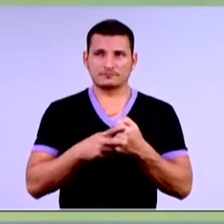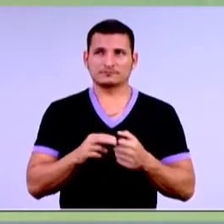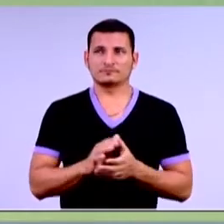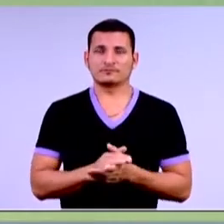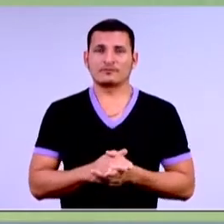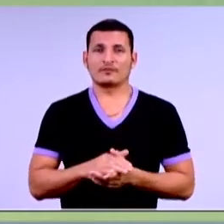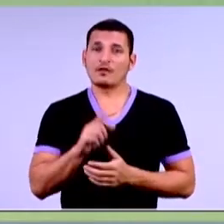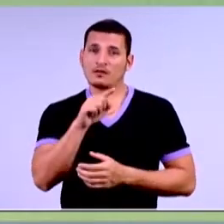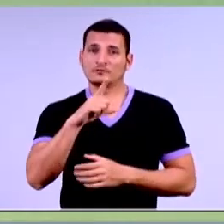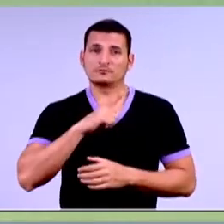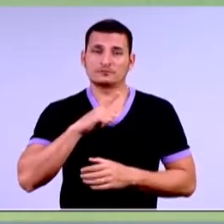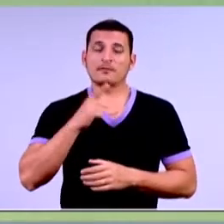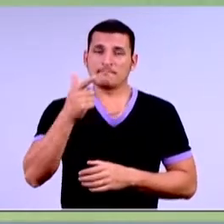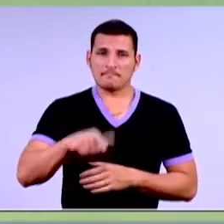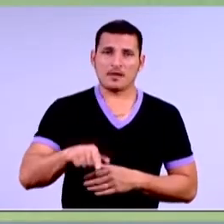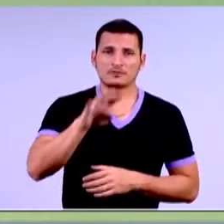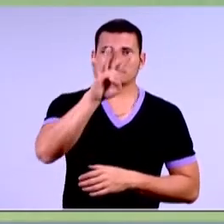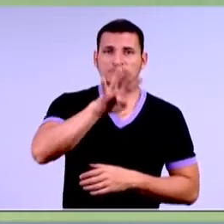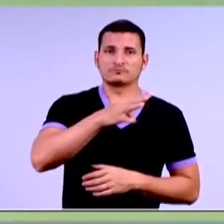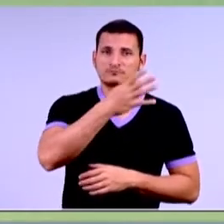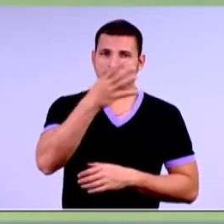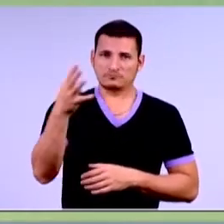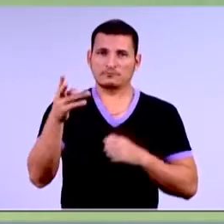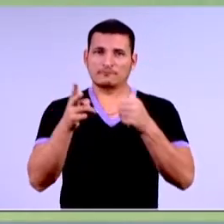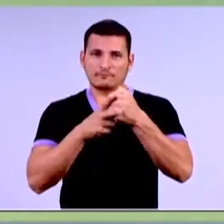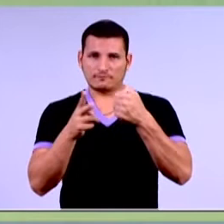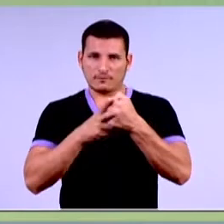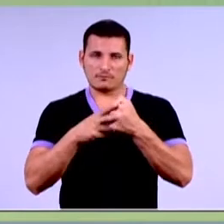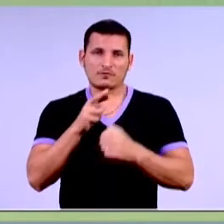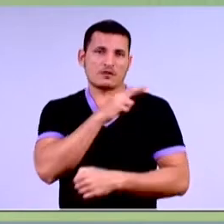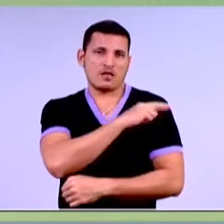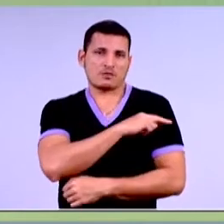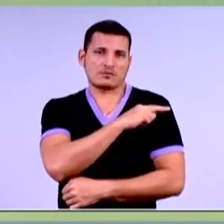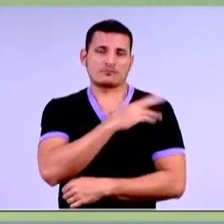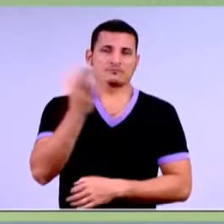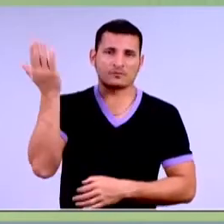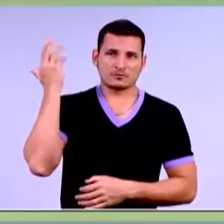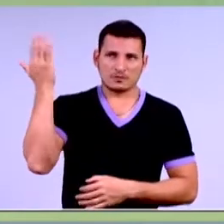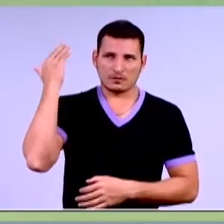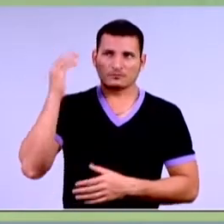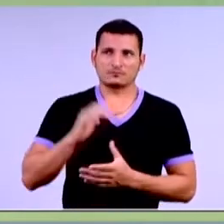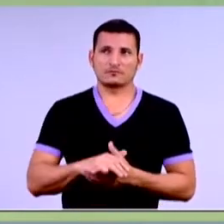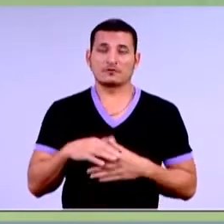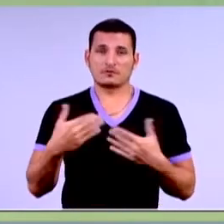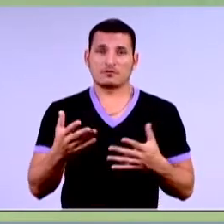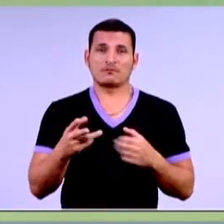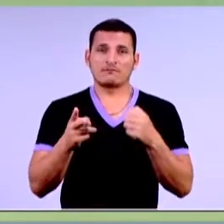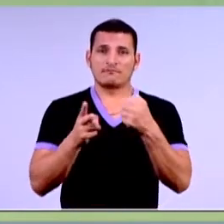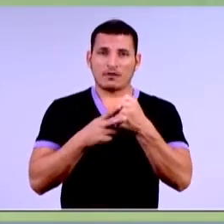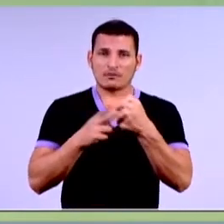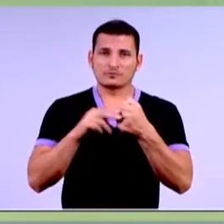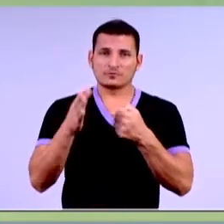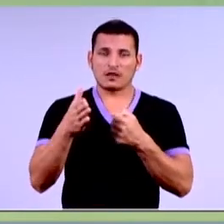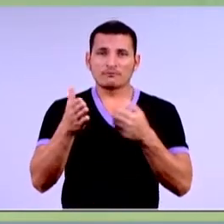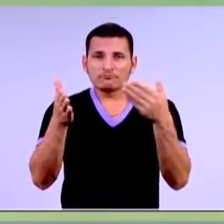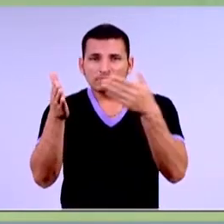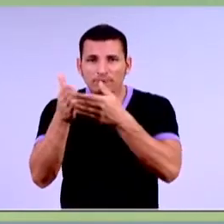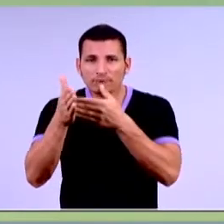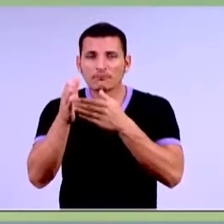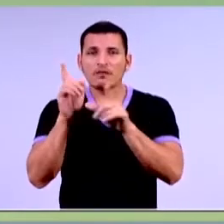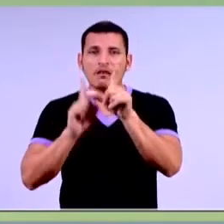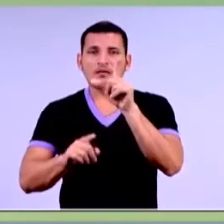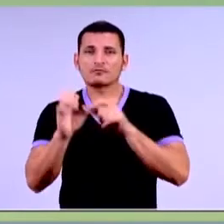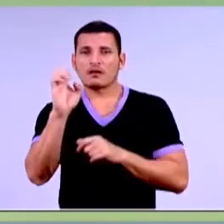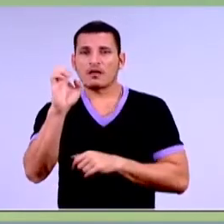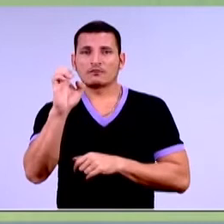nós temos mais alguns verbos regulares no passado então tio de leite o verbo já termina com a letra é então eu acrescento